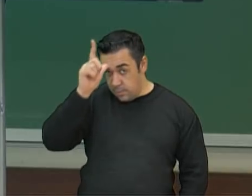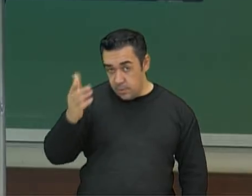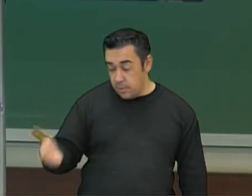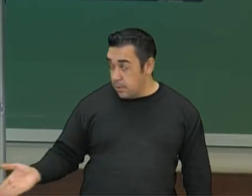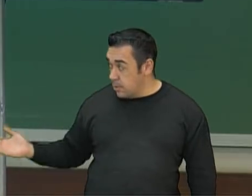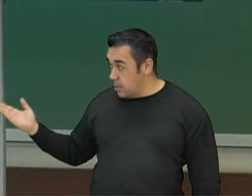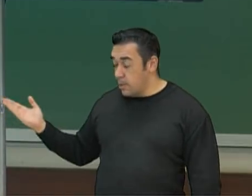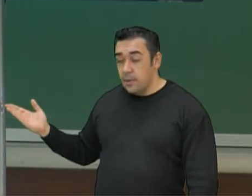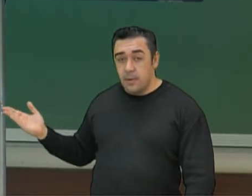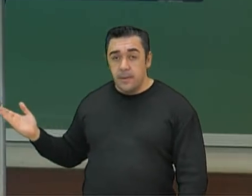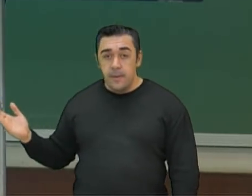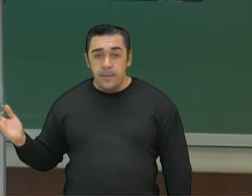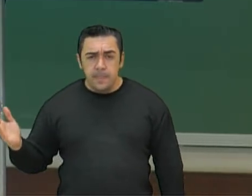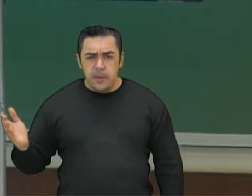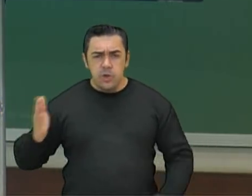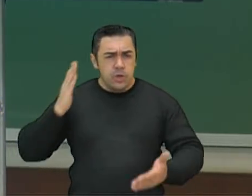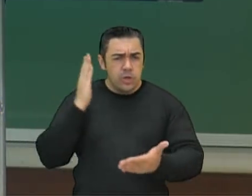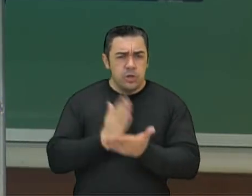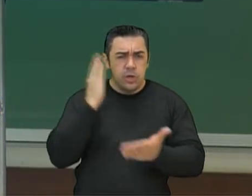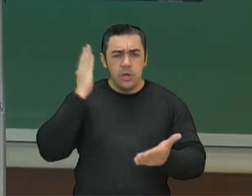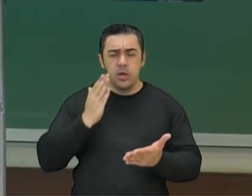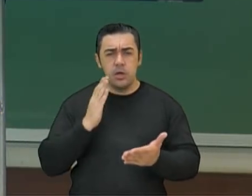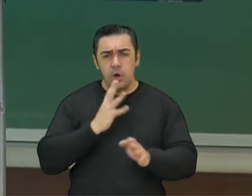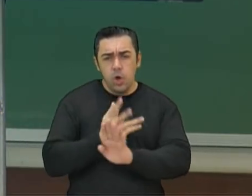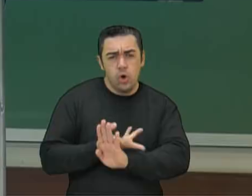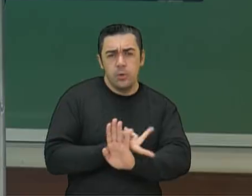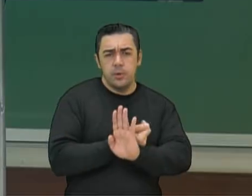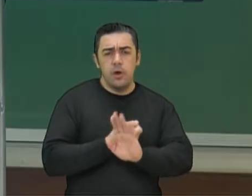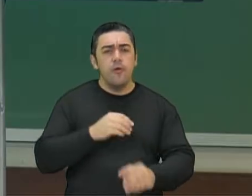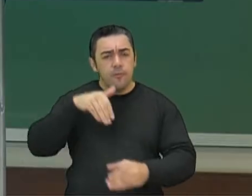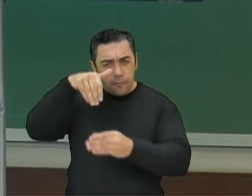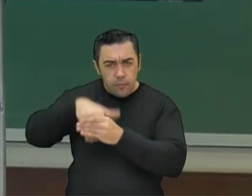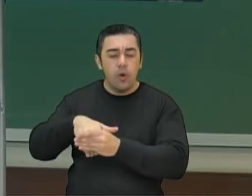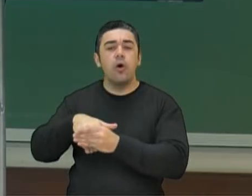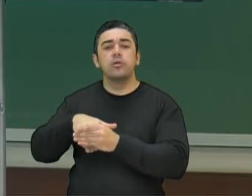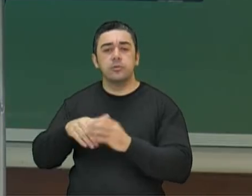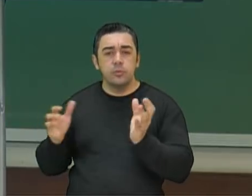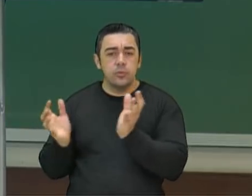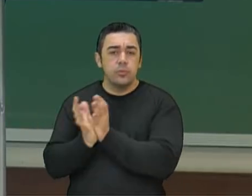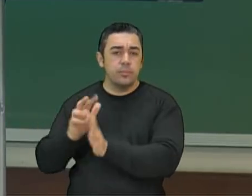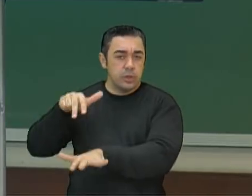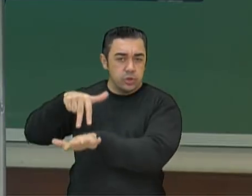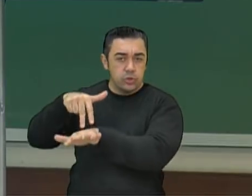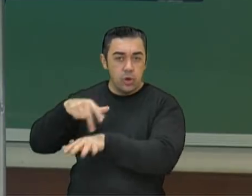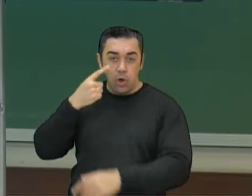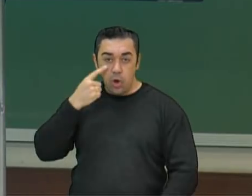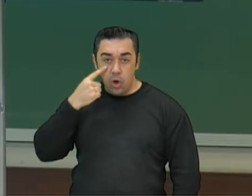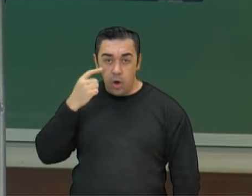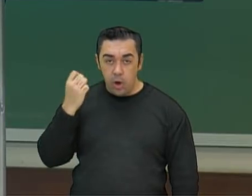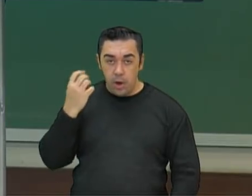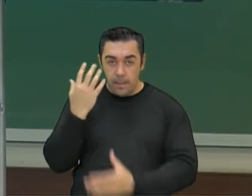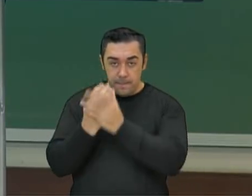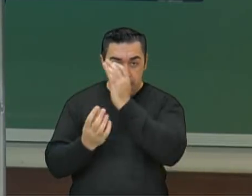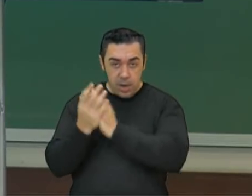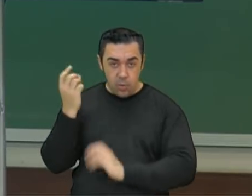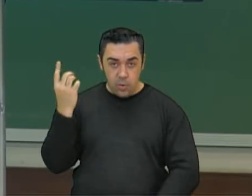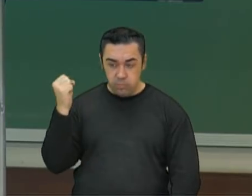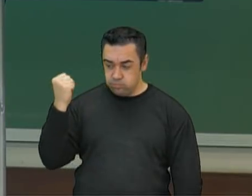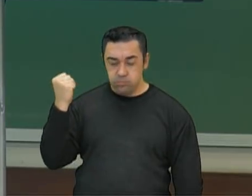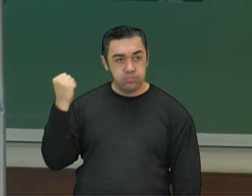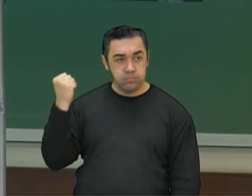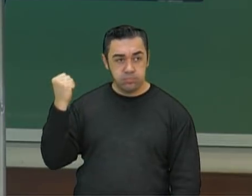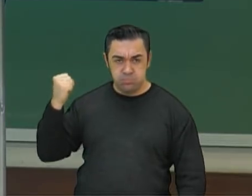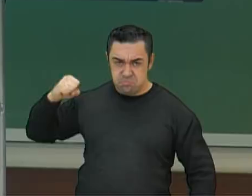aí. Basta com a corrupção, vote nacional socialistas. E você tem uma mão com o símbolo